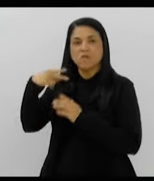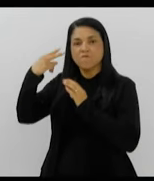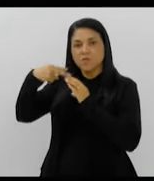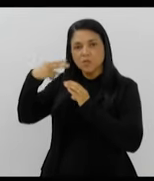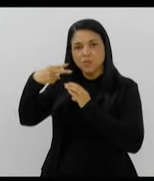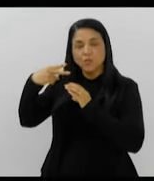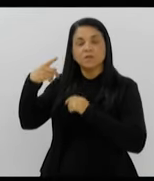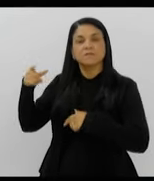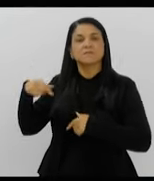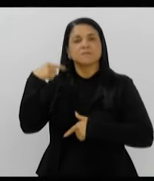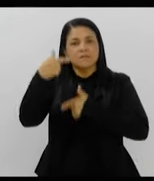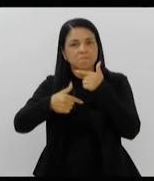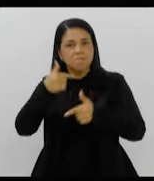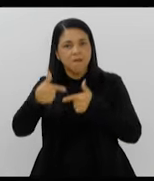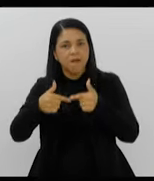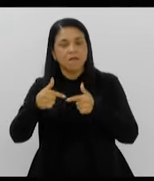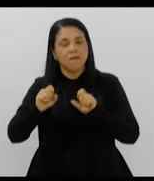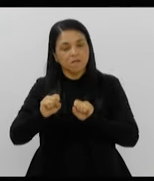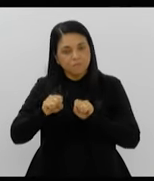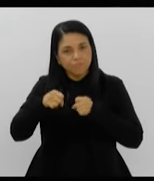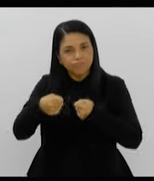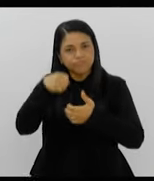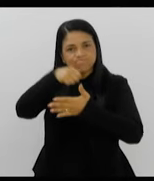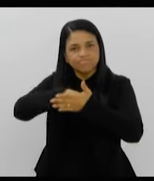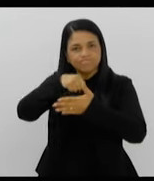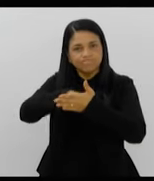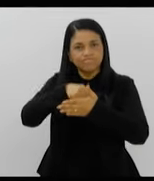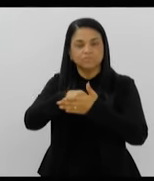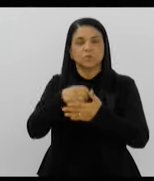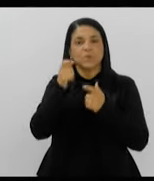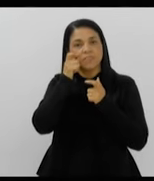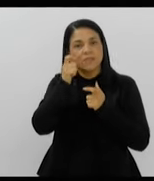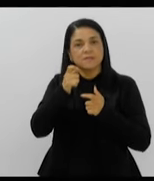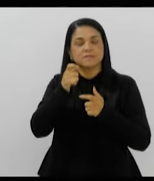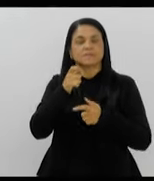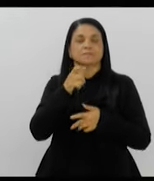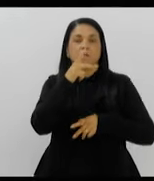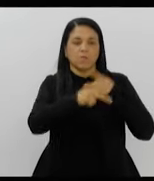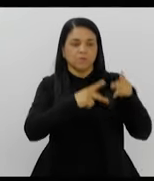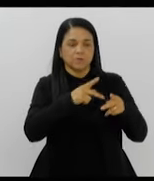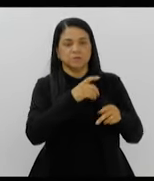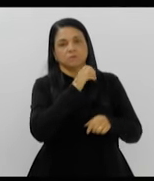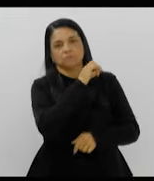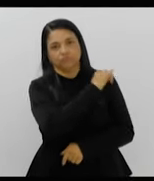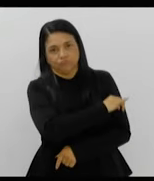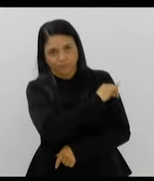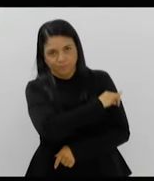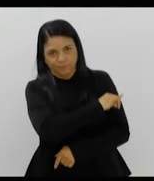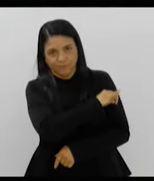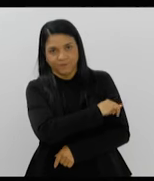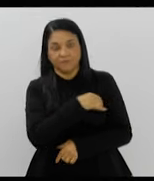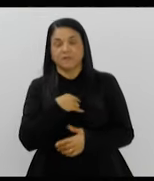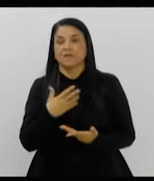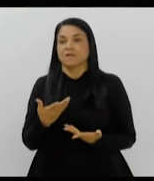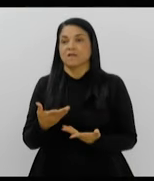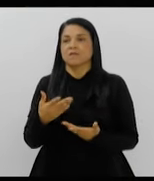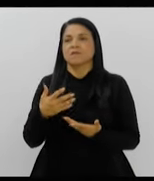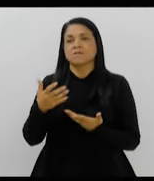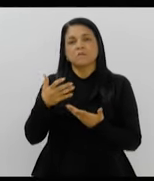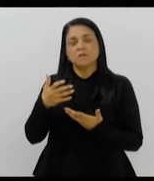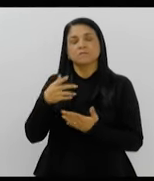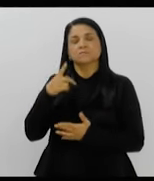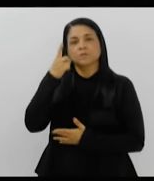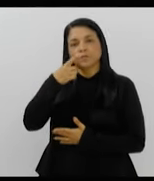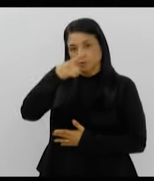e defende os interesses da cidade do Rio de Janeiro. Deputado Luiz Paulo, queria também aqui